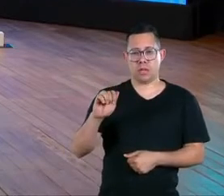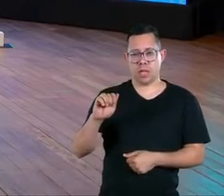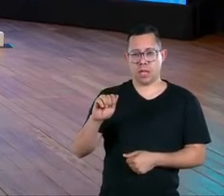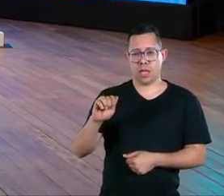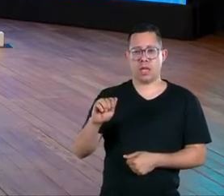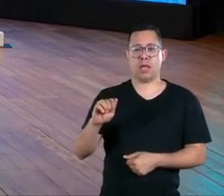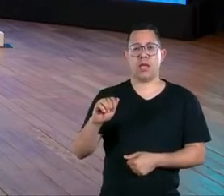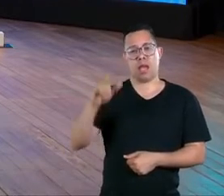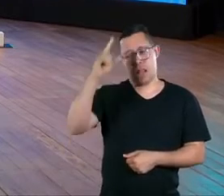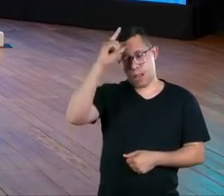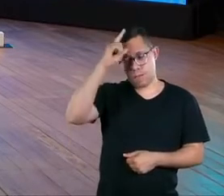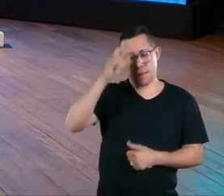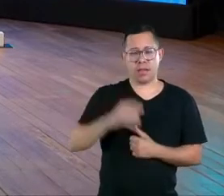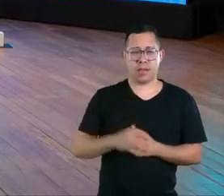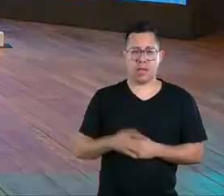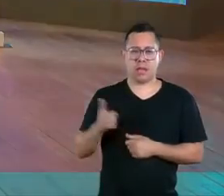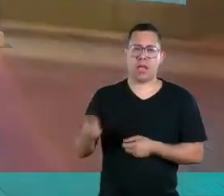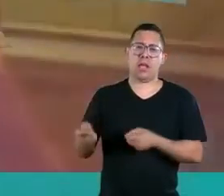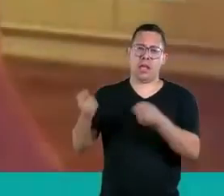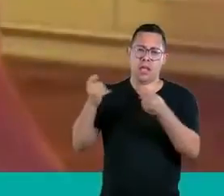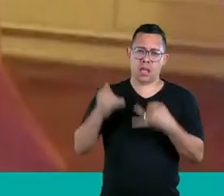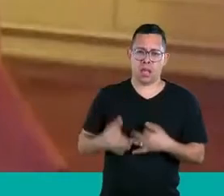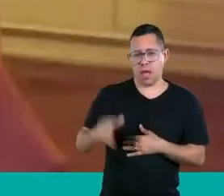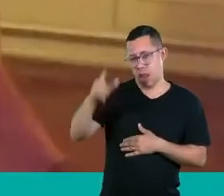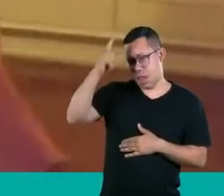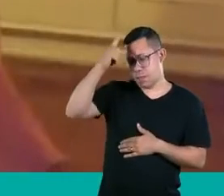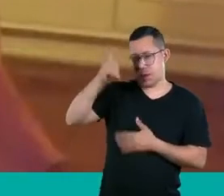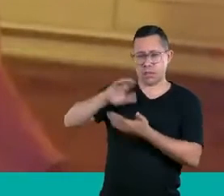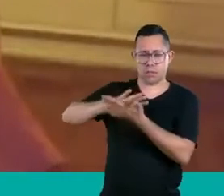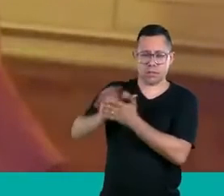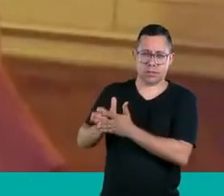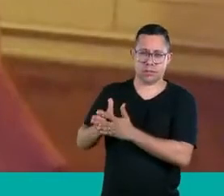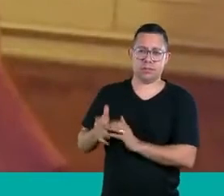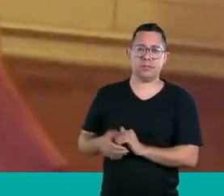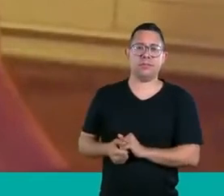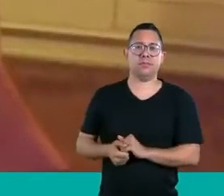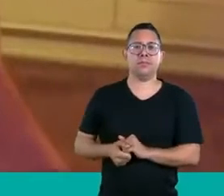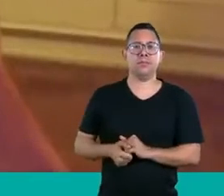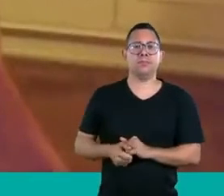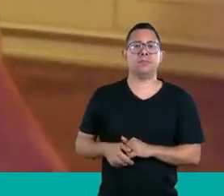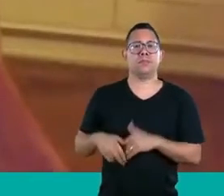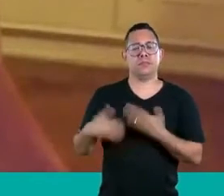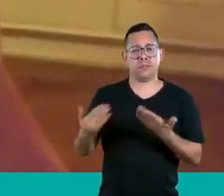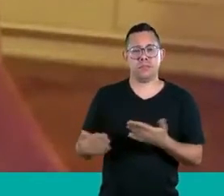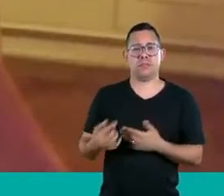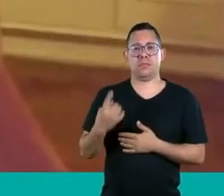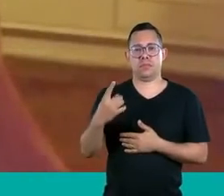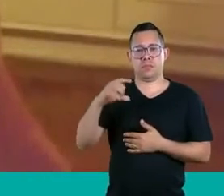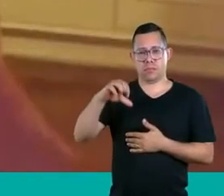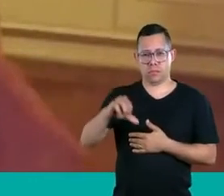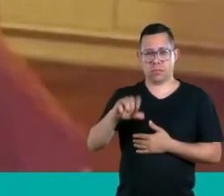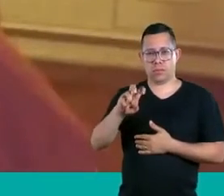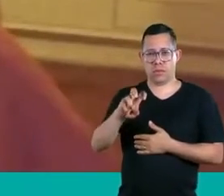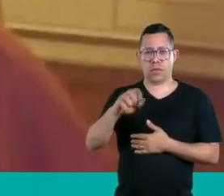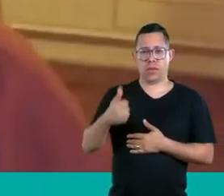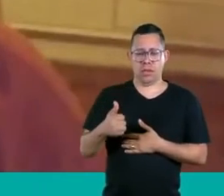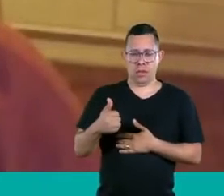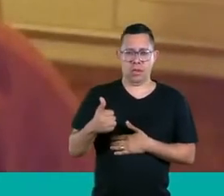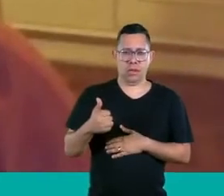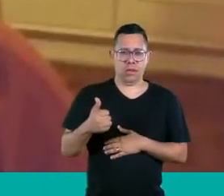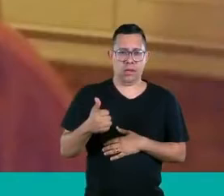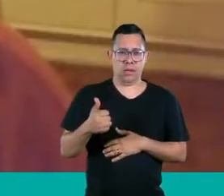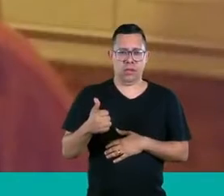né? E aí ele não foi bem visto, e em 1951 ele